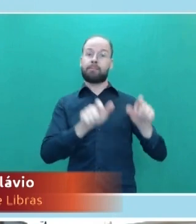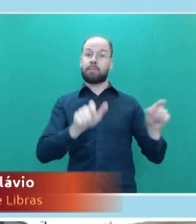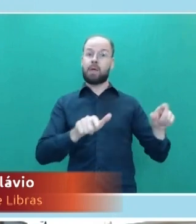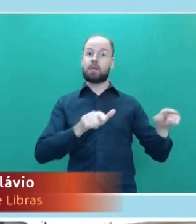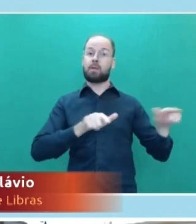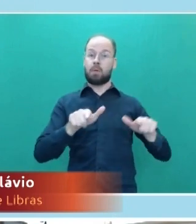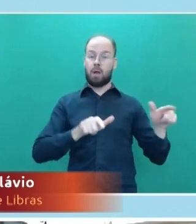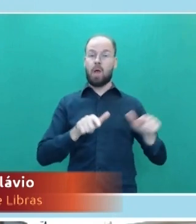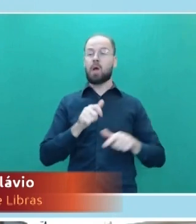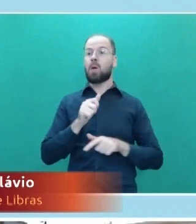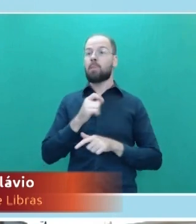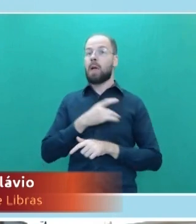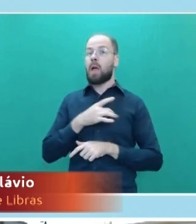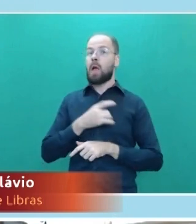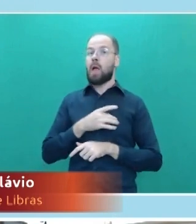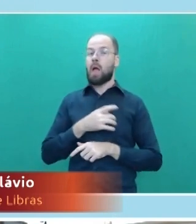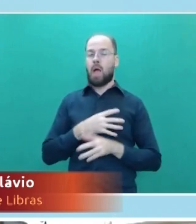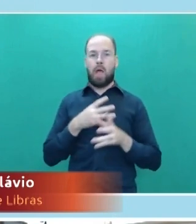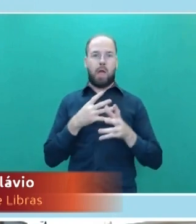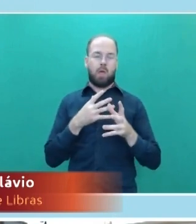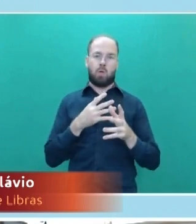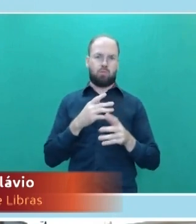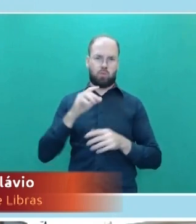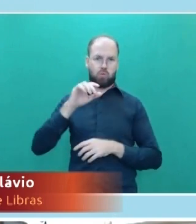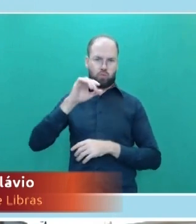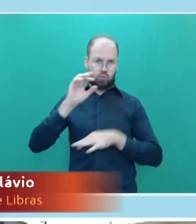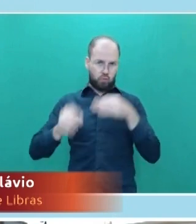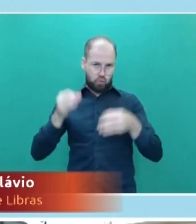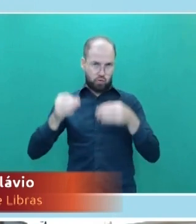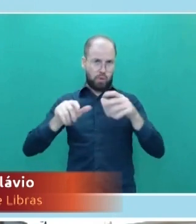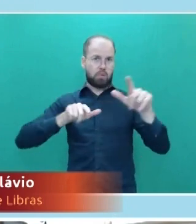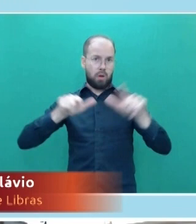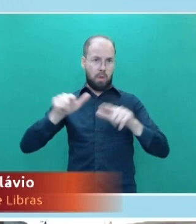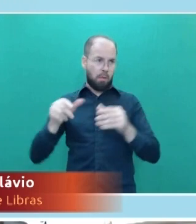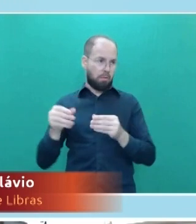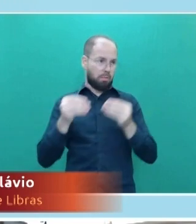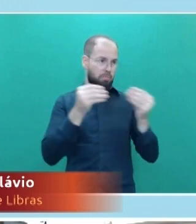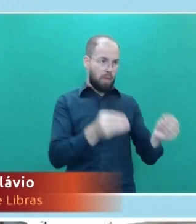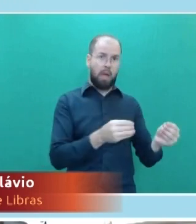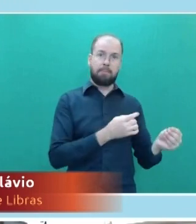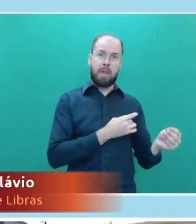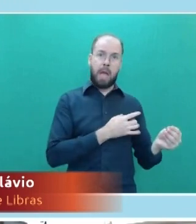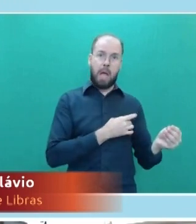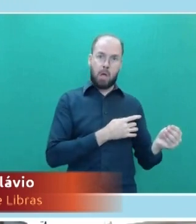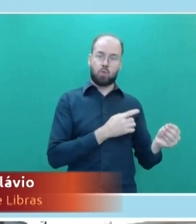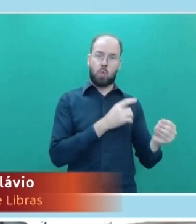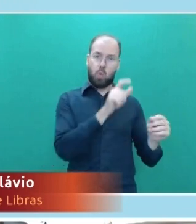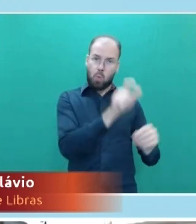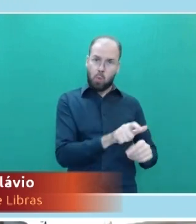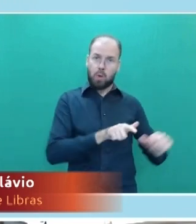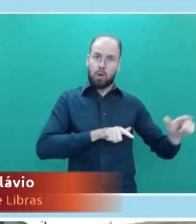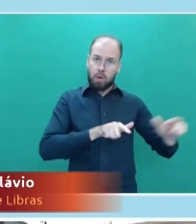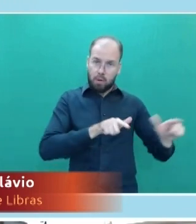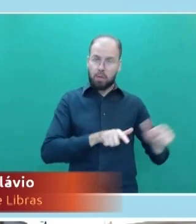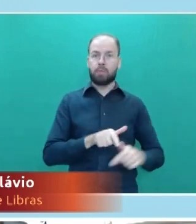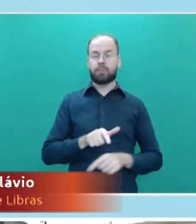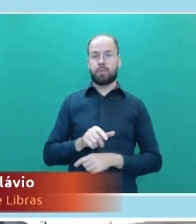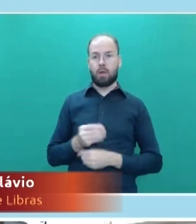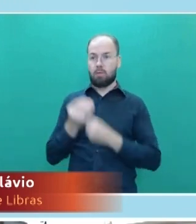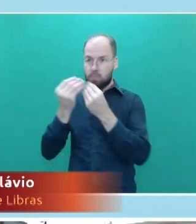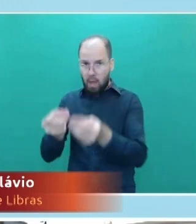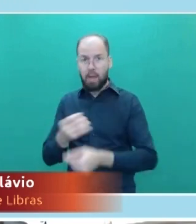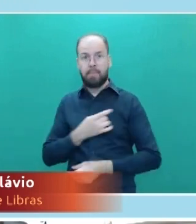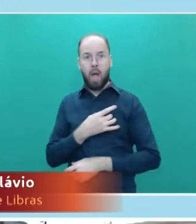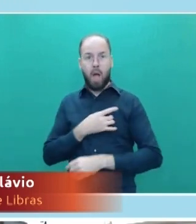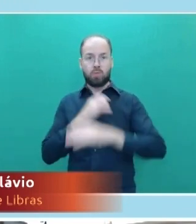Justiça do Trabalho não foi feita para colocar medo nem no trabalhador, nem no empregador. Na verdade, se o trabalhador está se sentindo violado